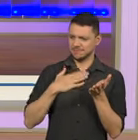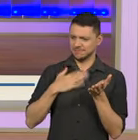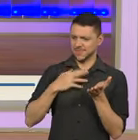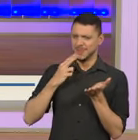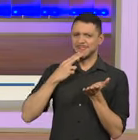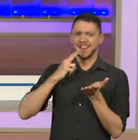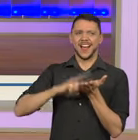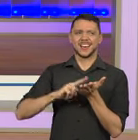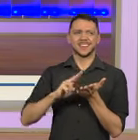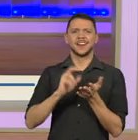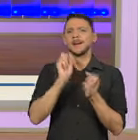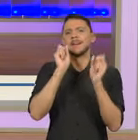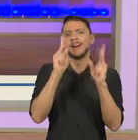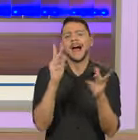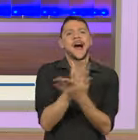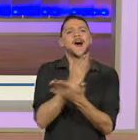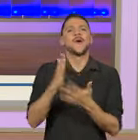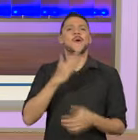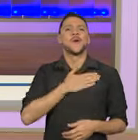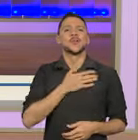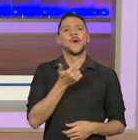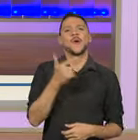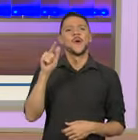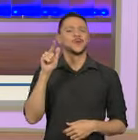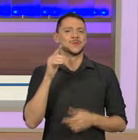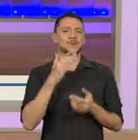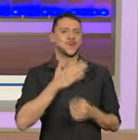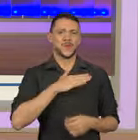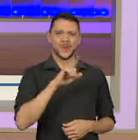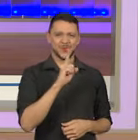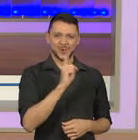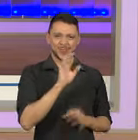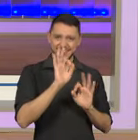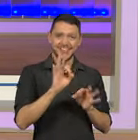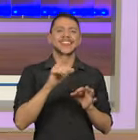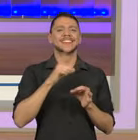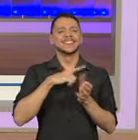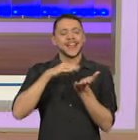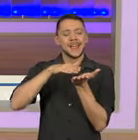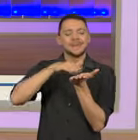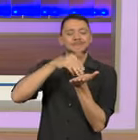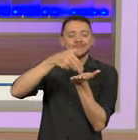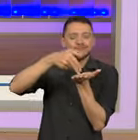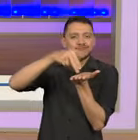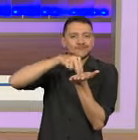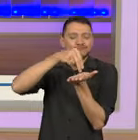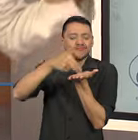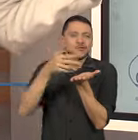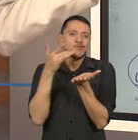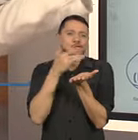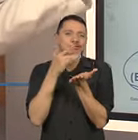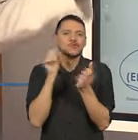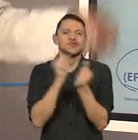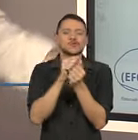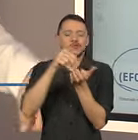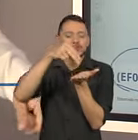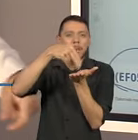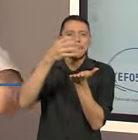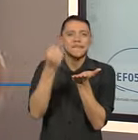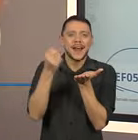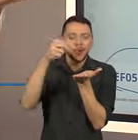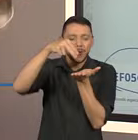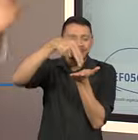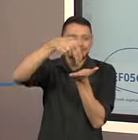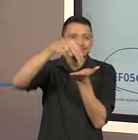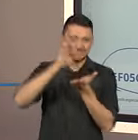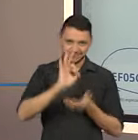Alguns gostaram, outros não. Bom, é bom, panqueca é bom. E com chantilly, bom, mas é como eu falei, não dá para agradar todo mundo,